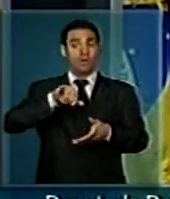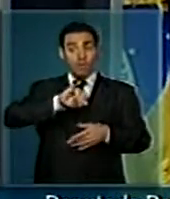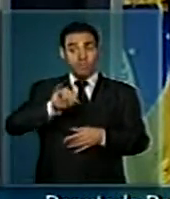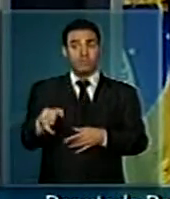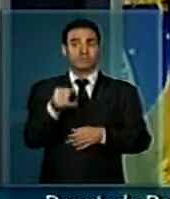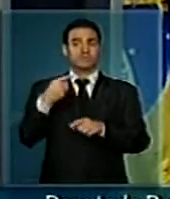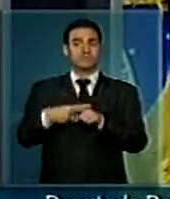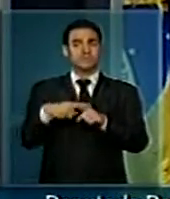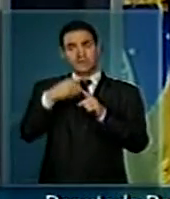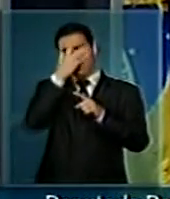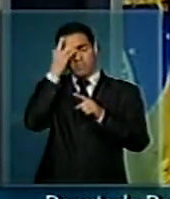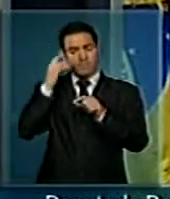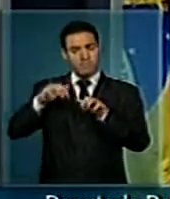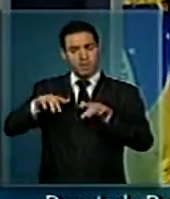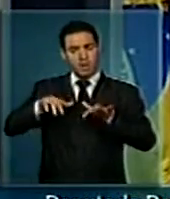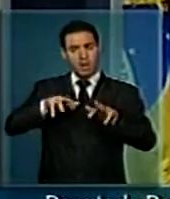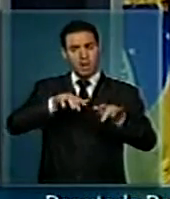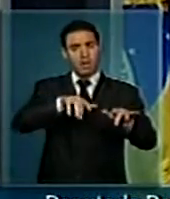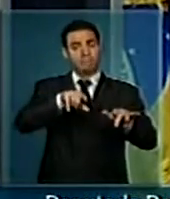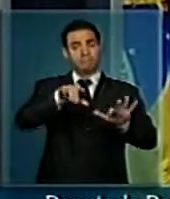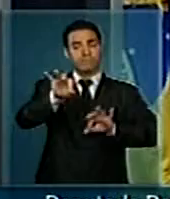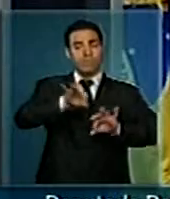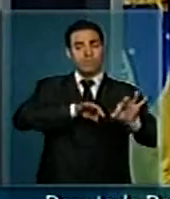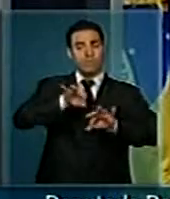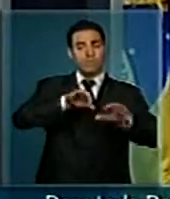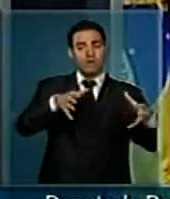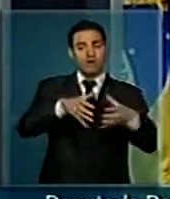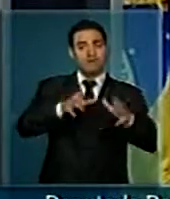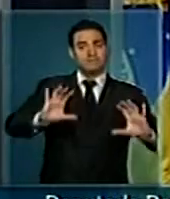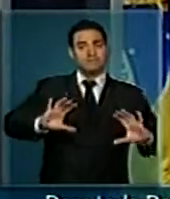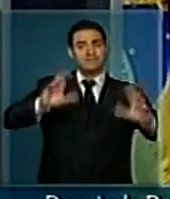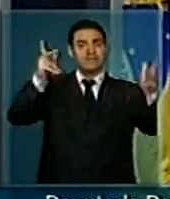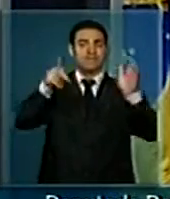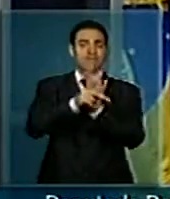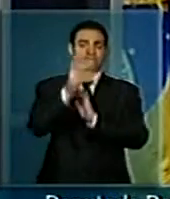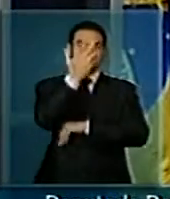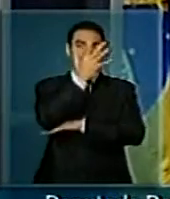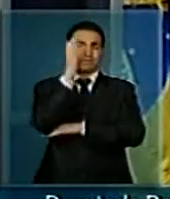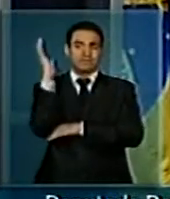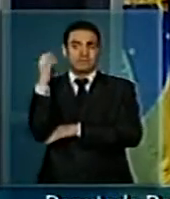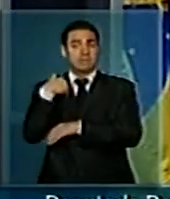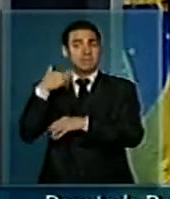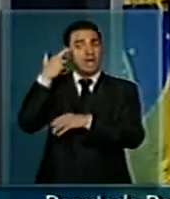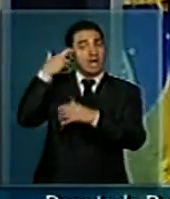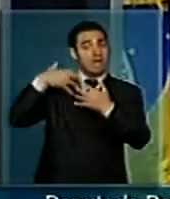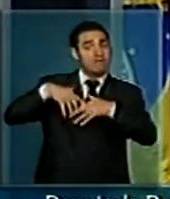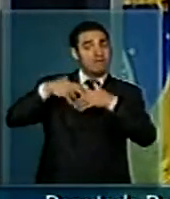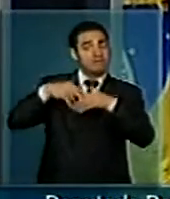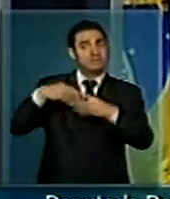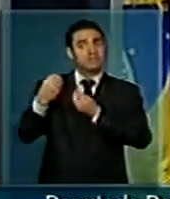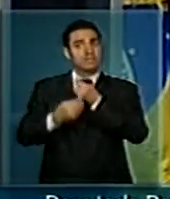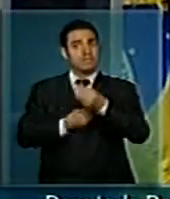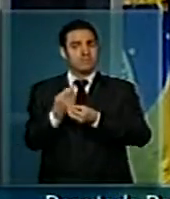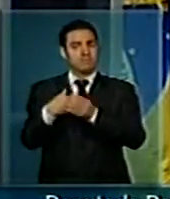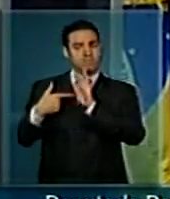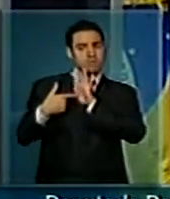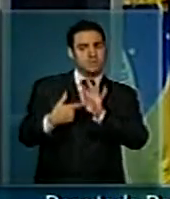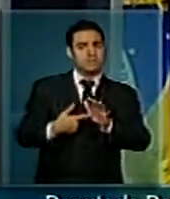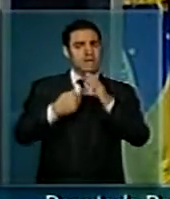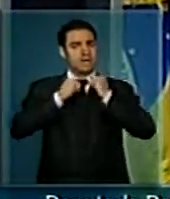se organizam com o objetivo de celebrar a natureza, fazer suas reflexões, manifestar a sua